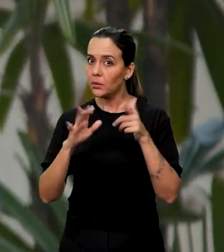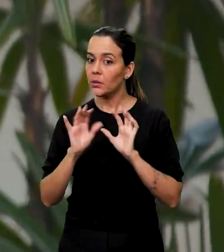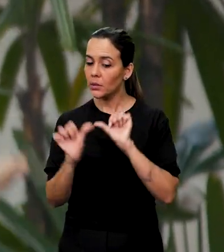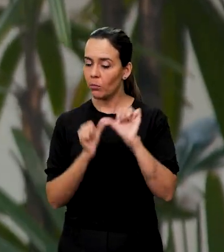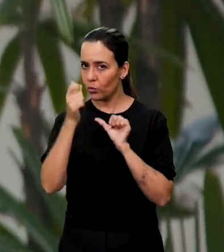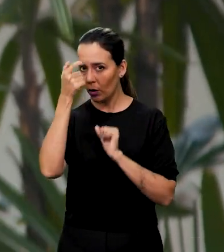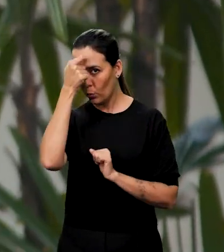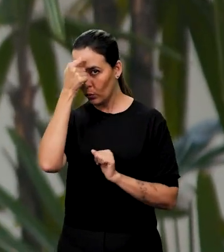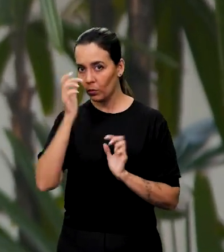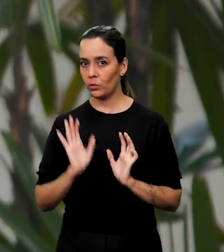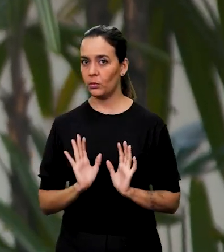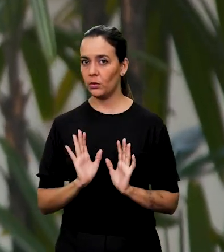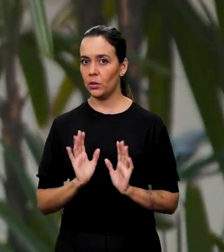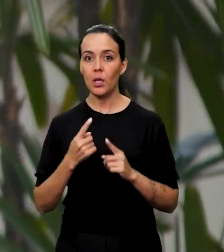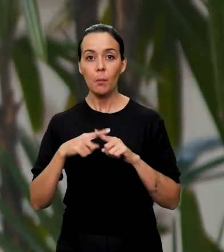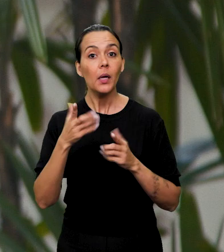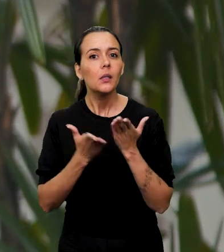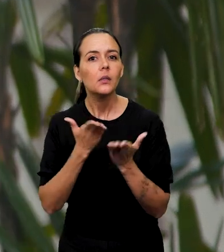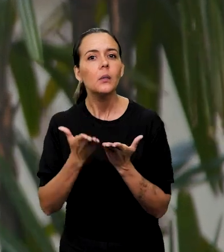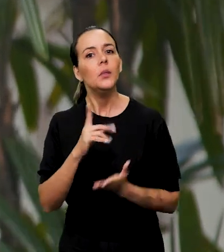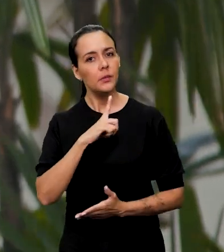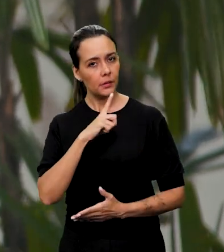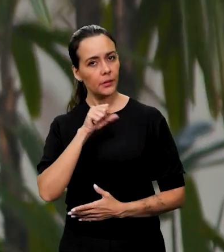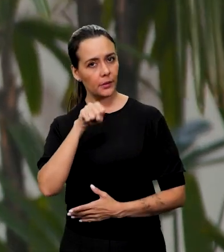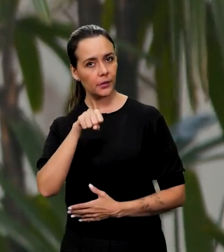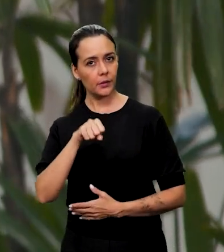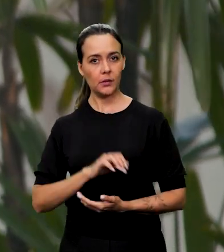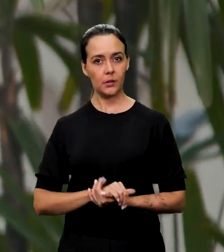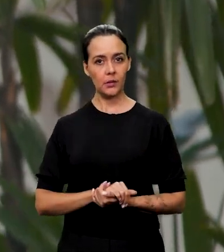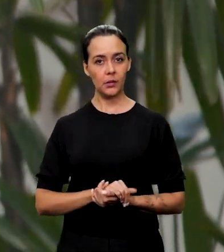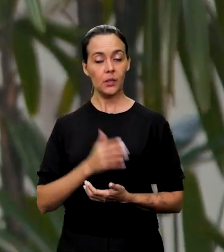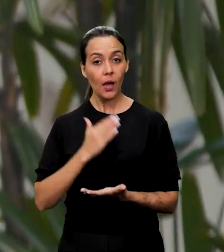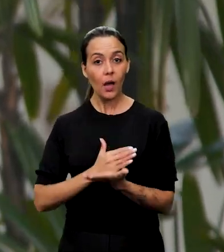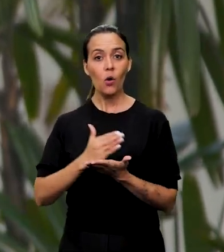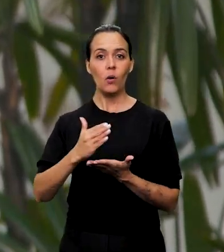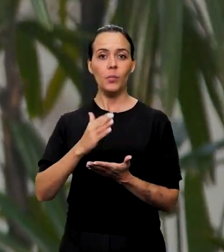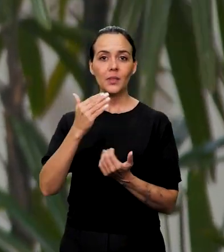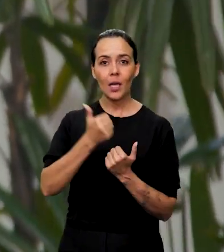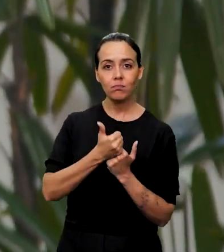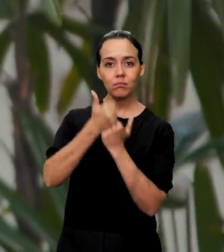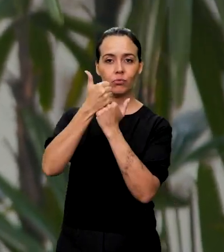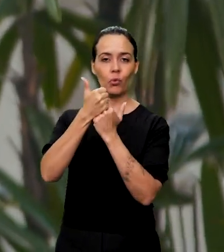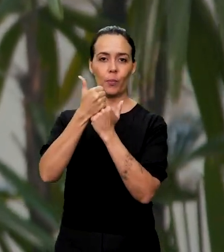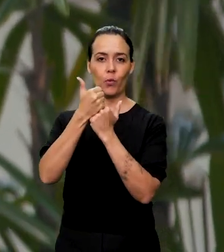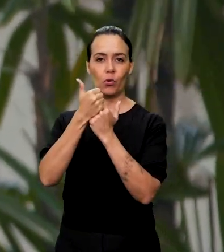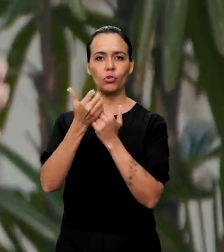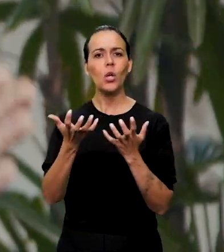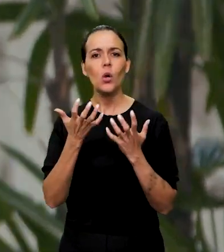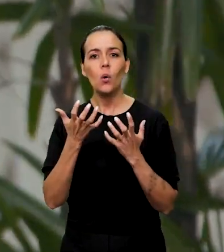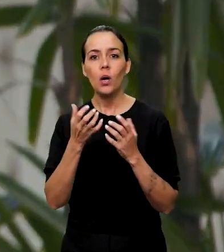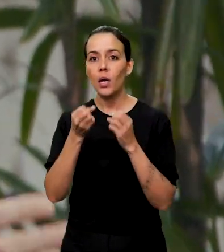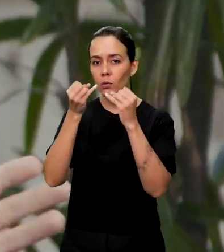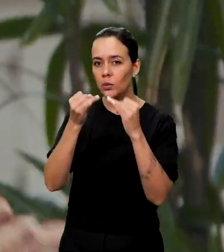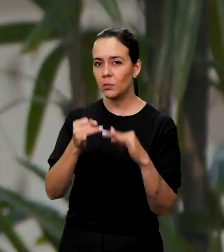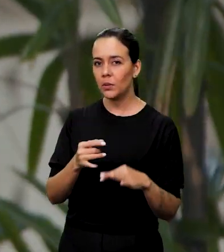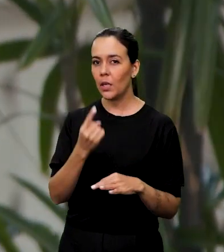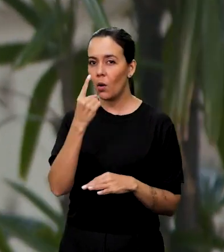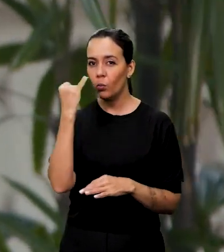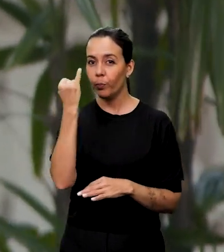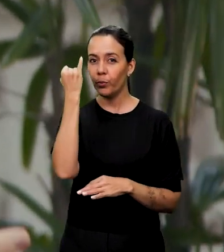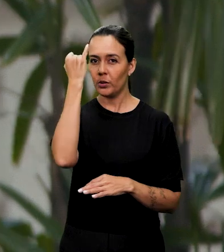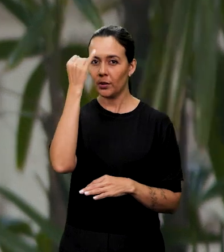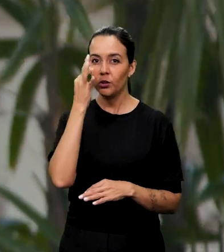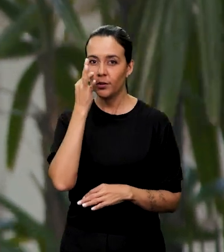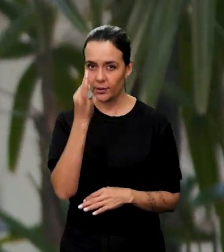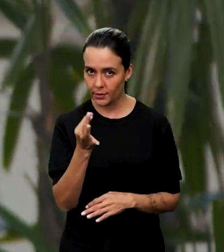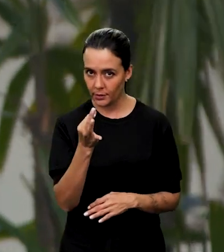mudança. Mas a gente tem tratamento que, na verdade, vai dar o suporte. E aí um ponto de atenção que eu quero chamar, Angela, é que esse suporte ele é muito diferente